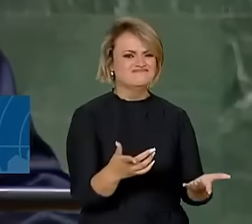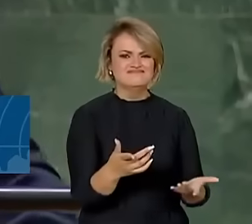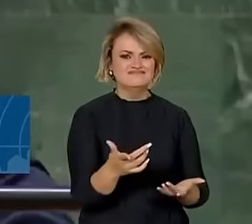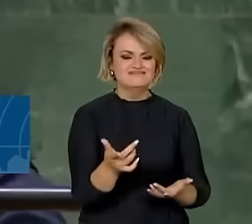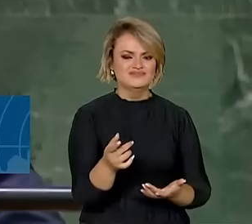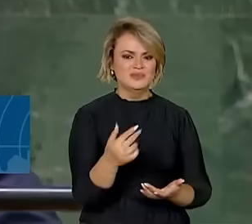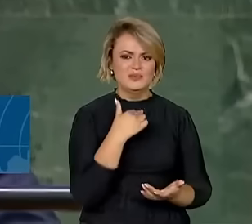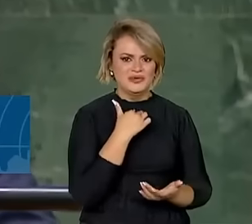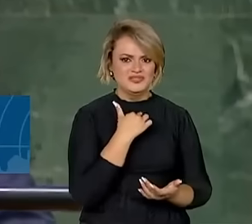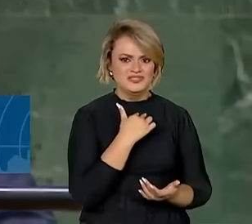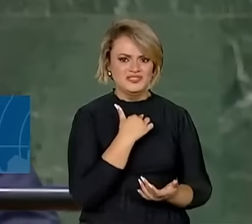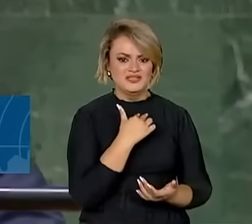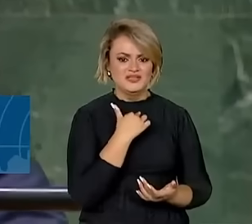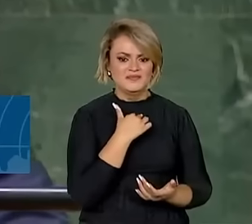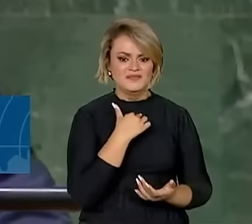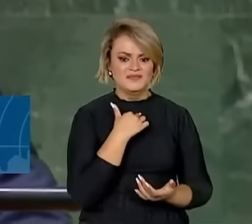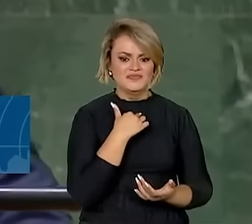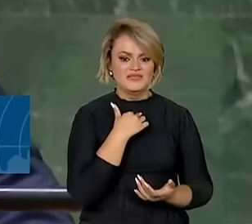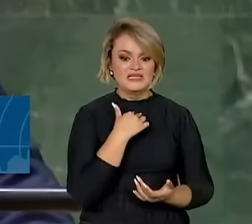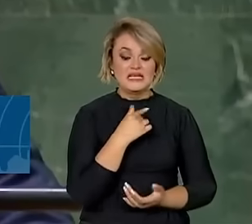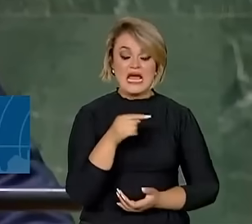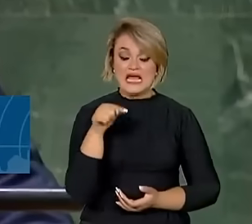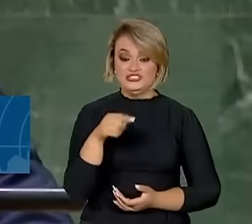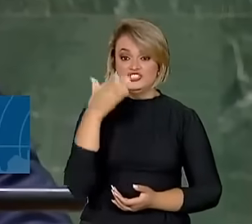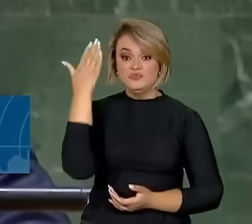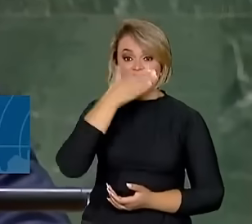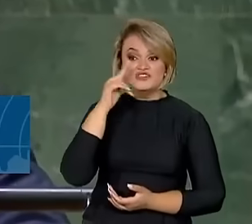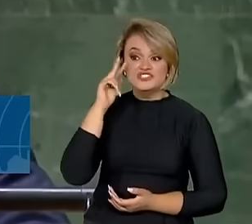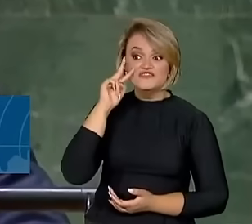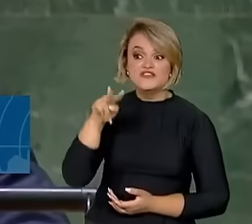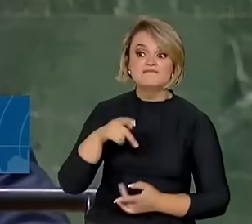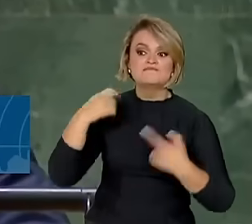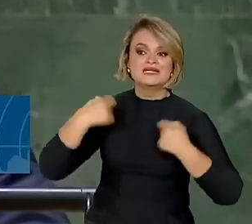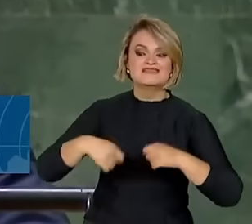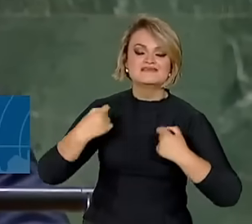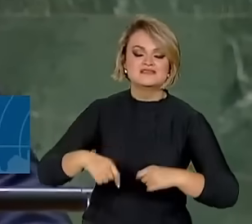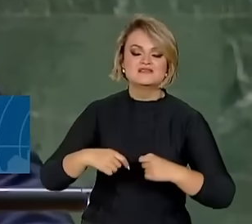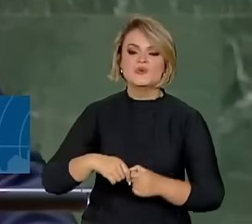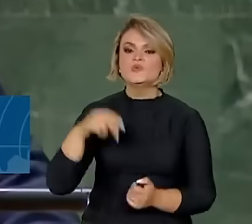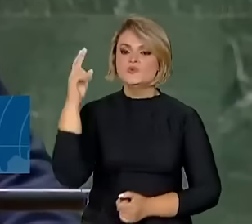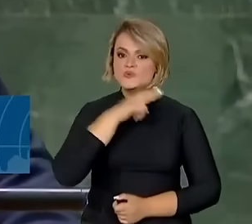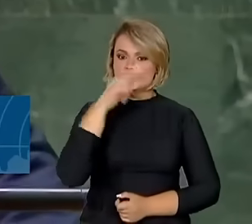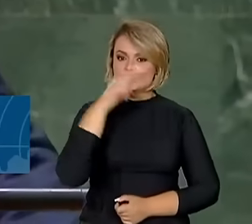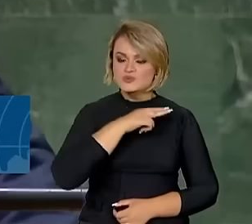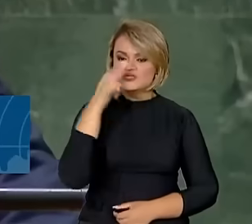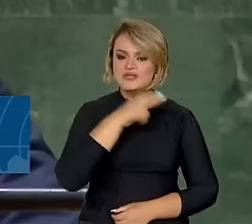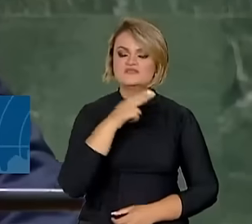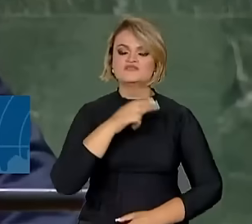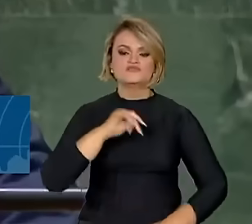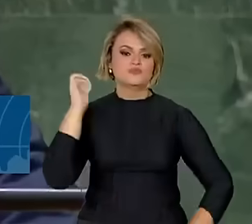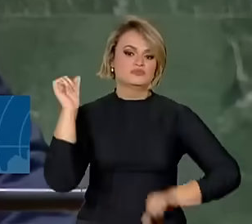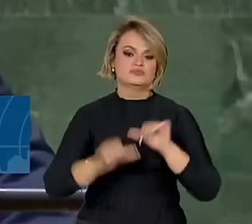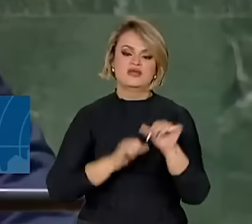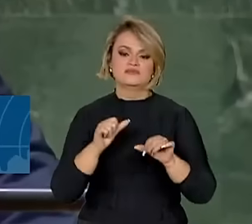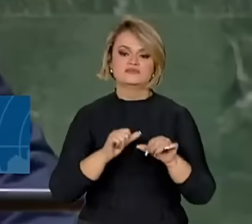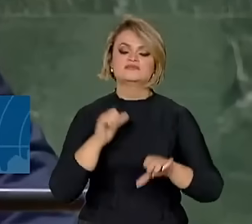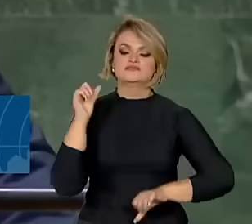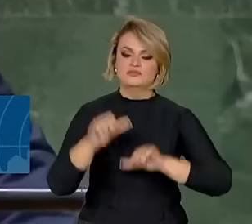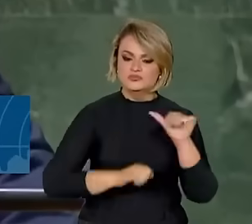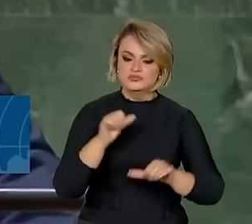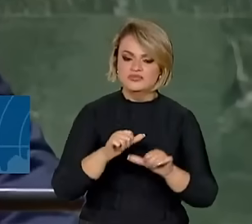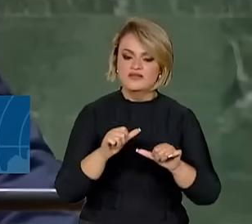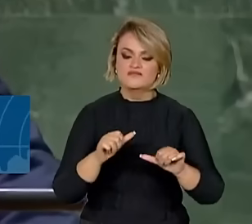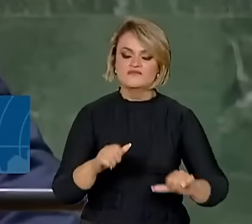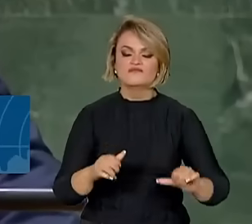Esta paralisia é a prova mais eloquente da necessidade e urgência de reformá-lo,